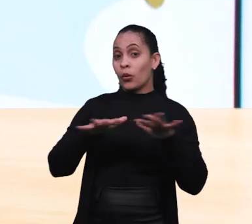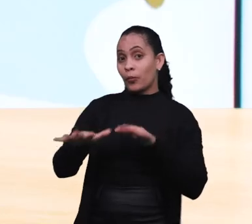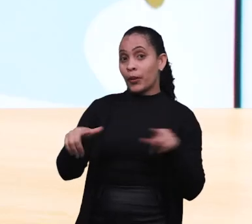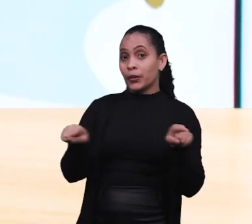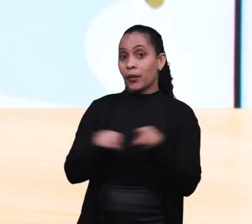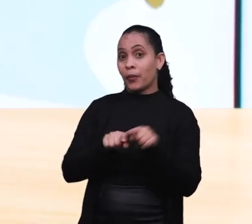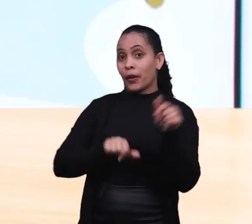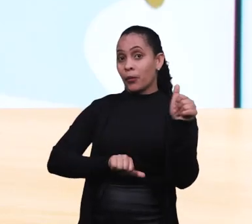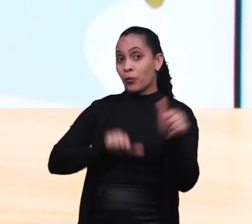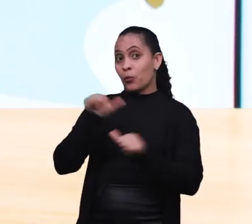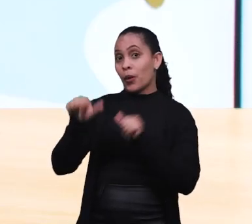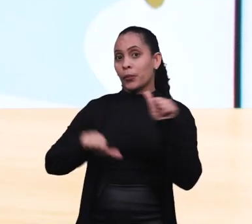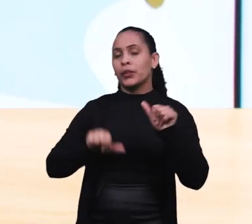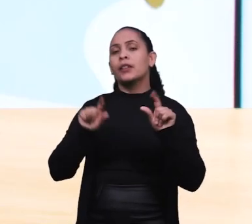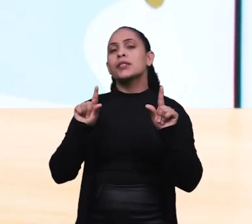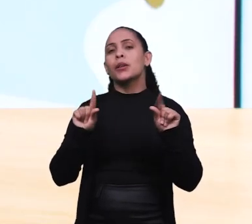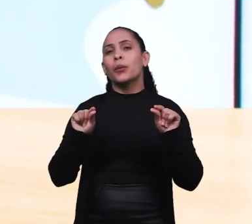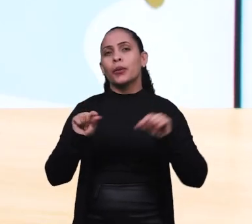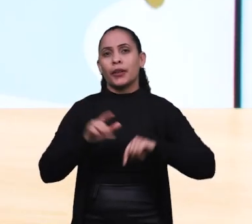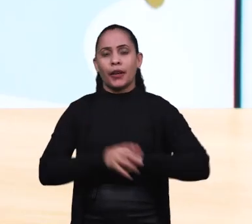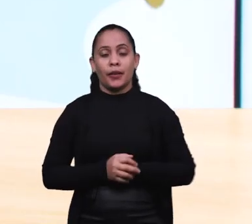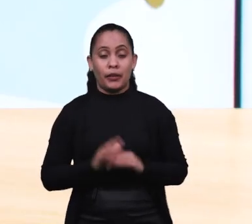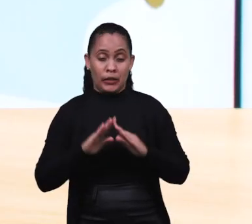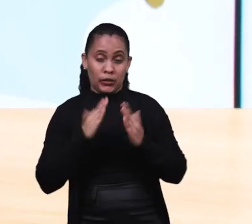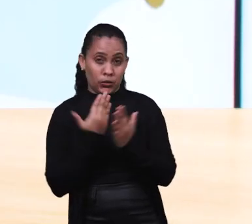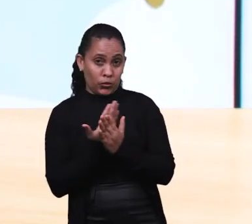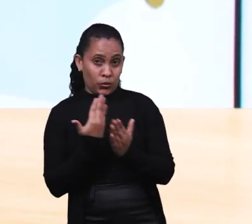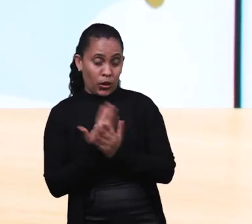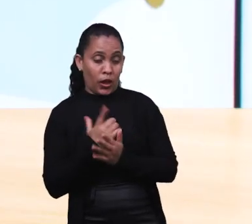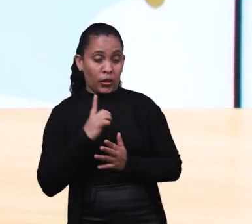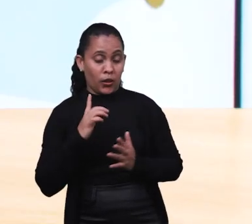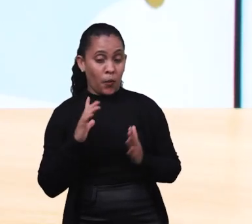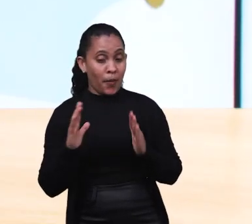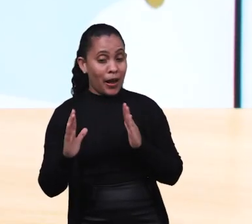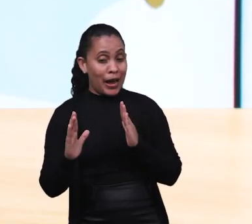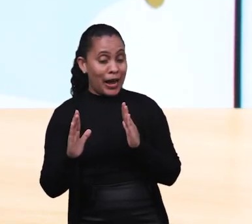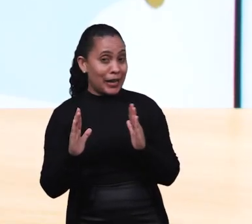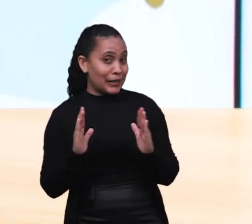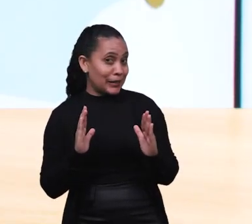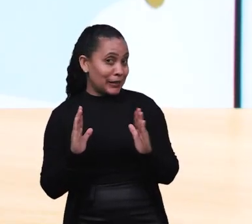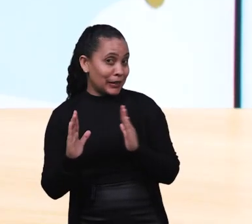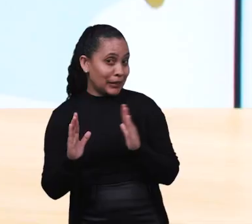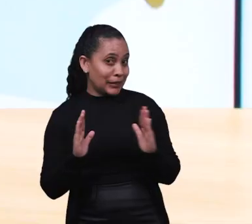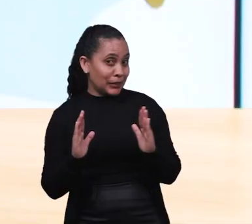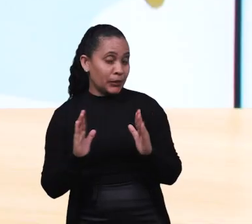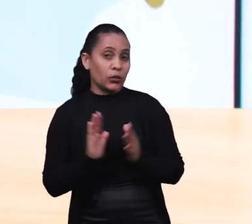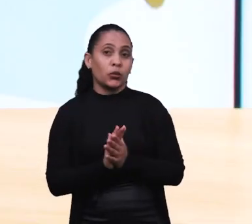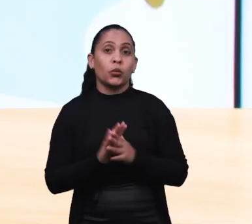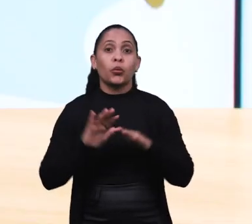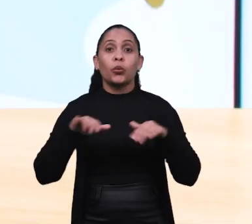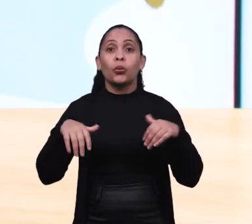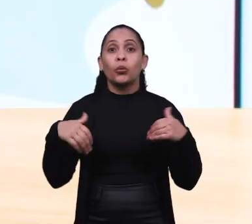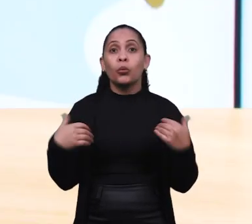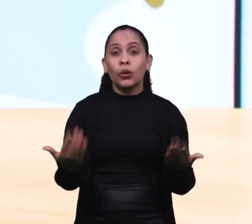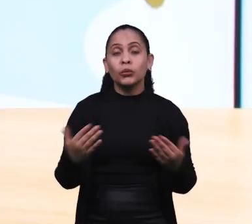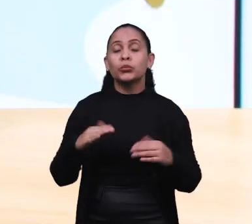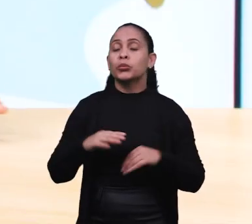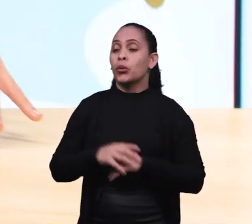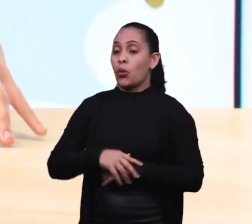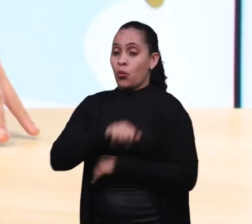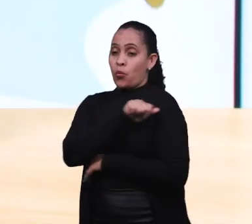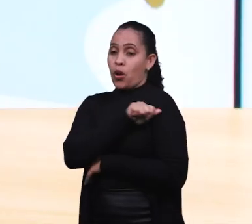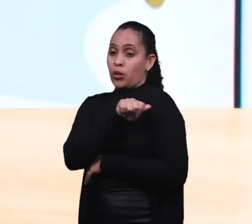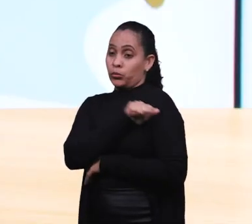mudança, é que muitas vezes você tem uma acessibilidade apenas na sala de aula. Quando o aluno vai estudar